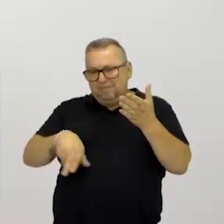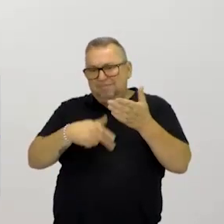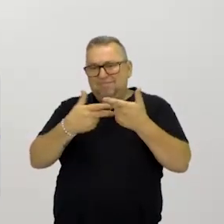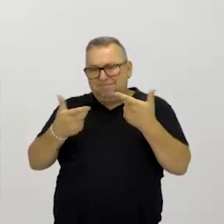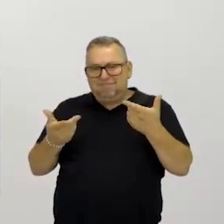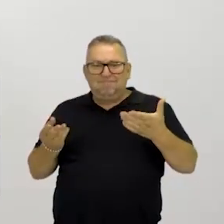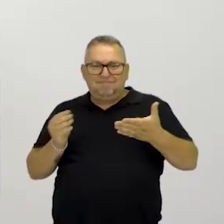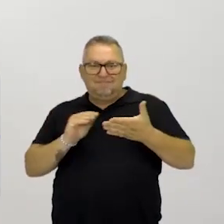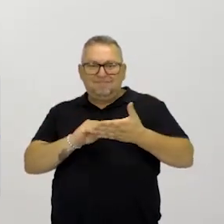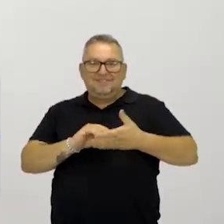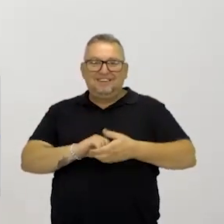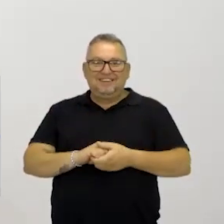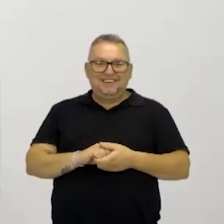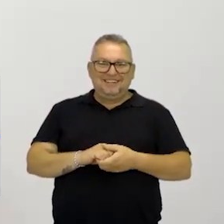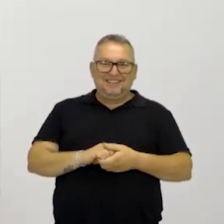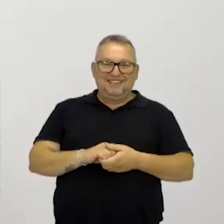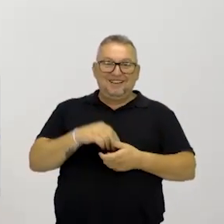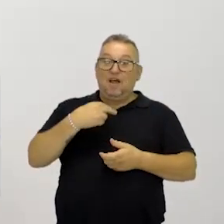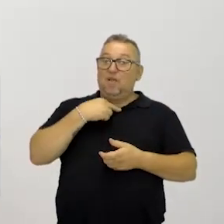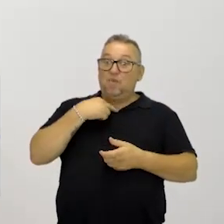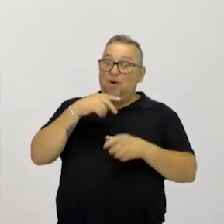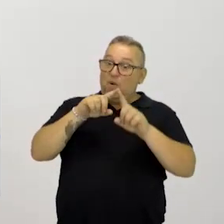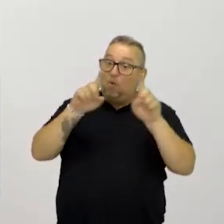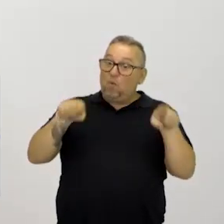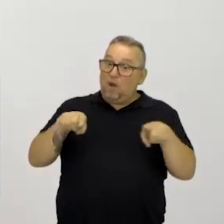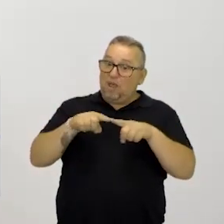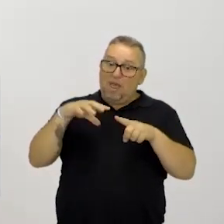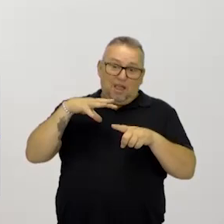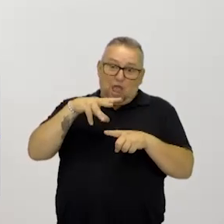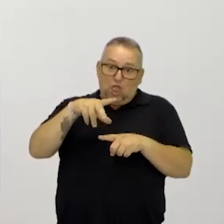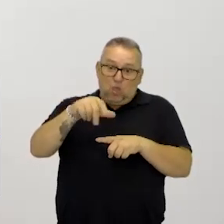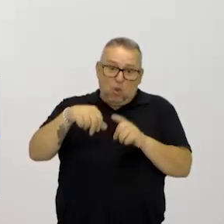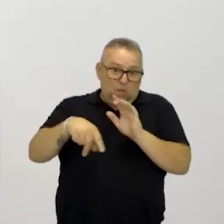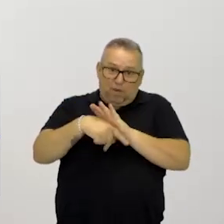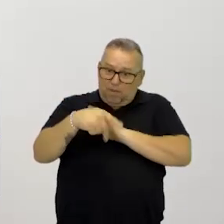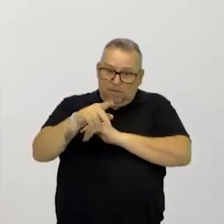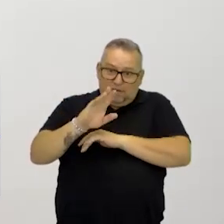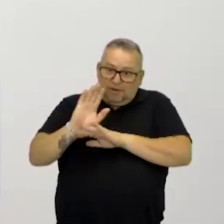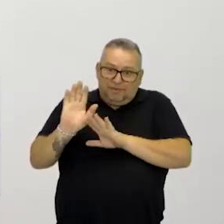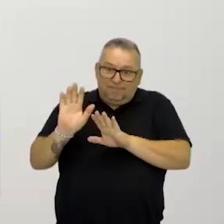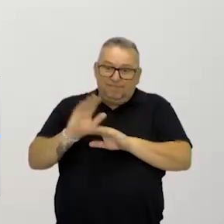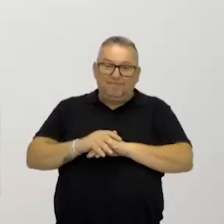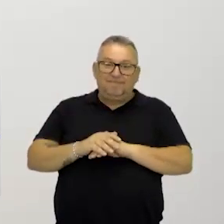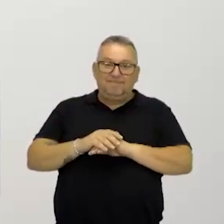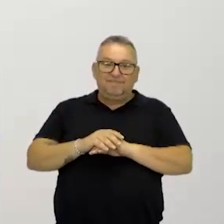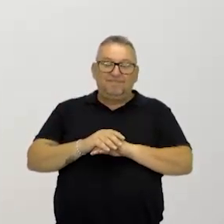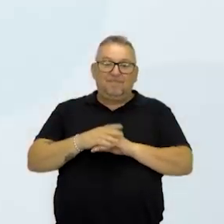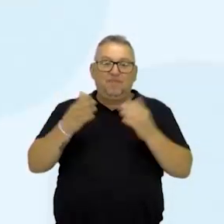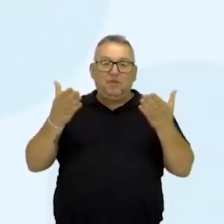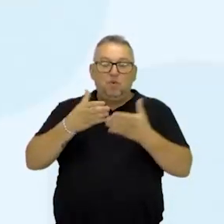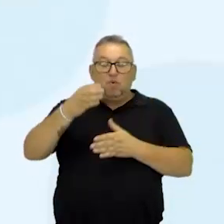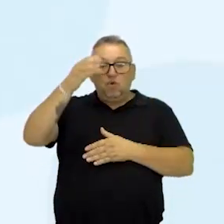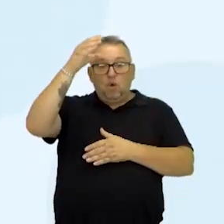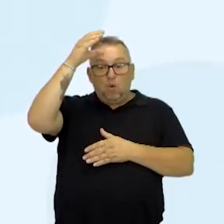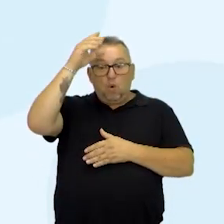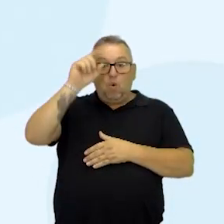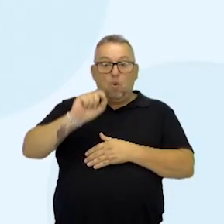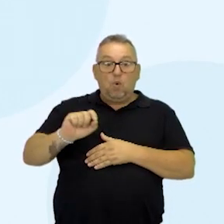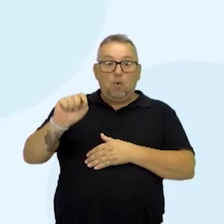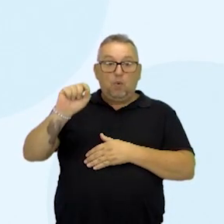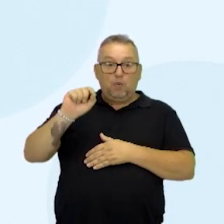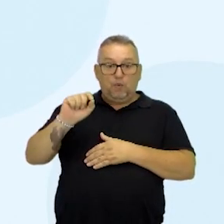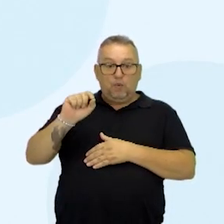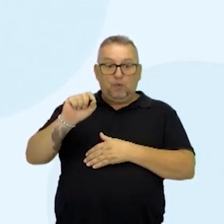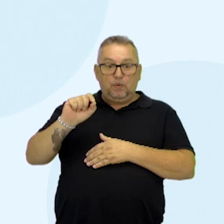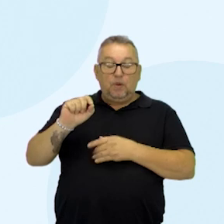ser tudo. Sim. Né? Não pode esquecer, ó, o quadrado quer ser tudo, viu, gente? Olha só. E o nosso objeto de conhecimento, Vivi, olha só, são